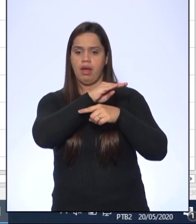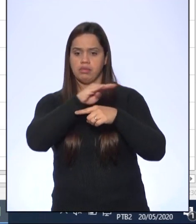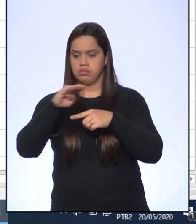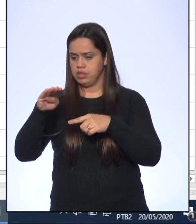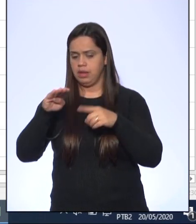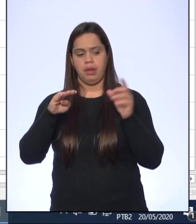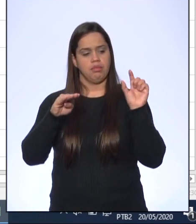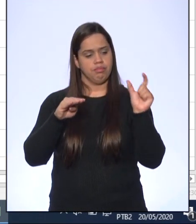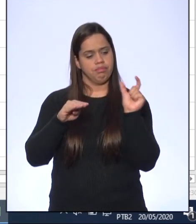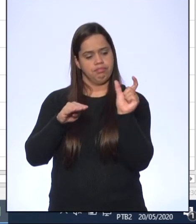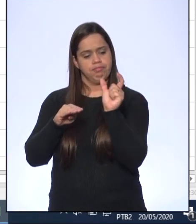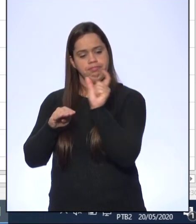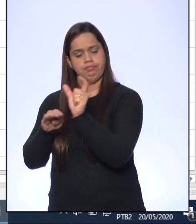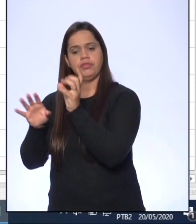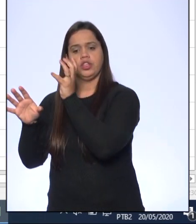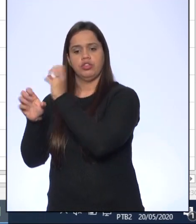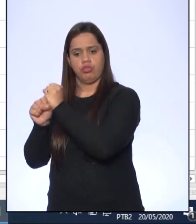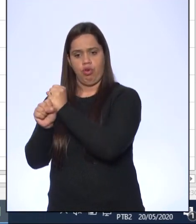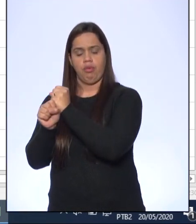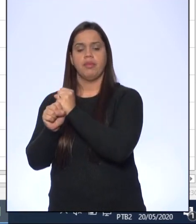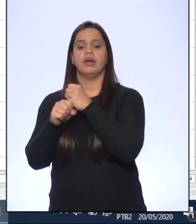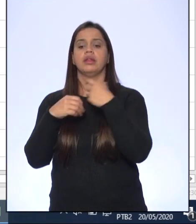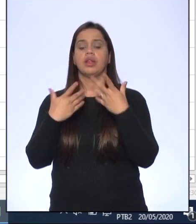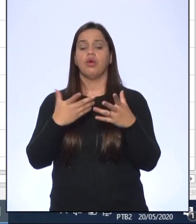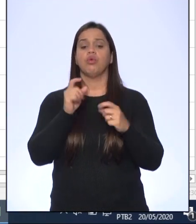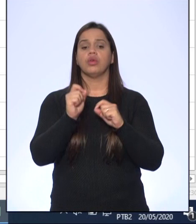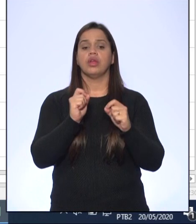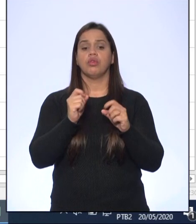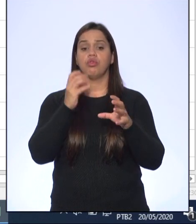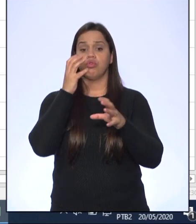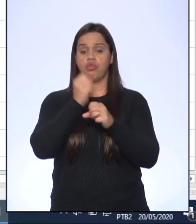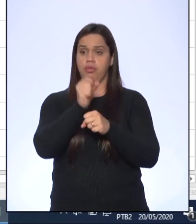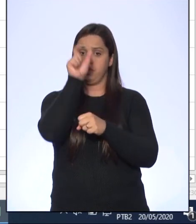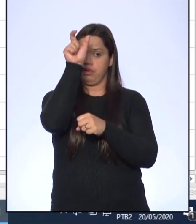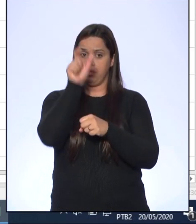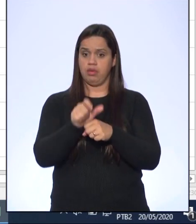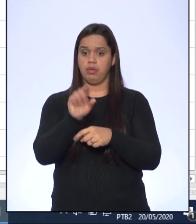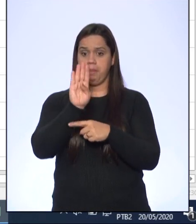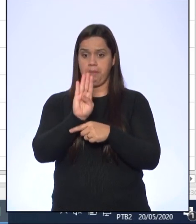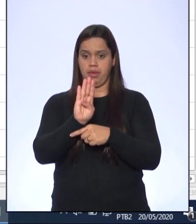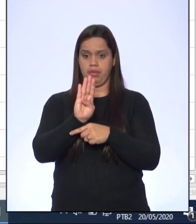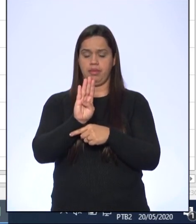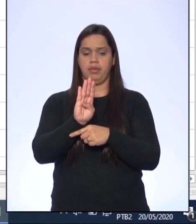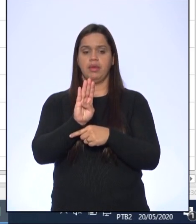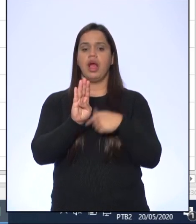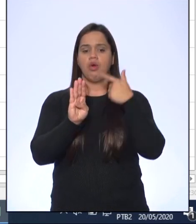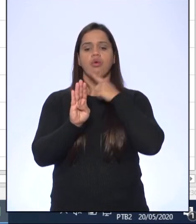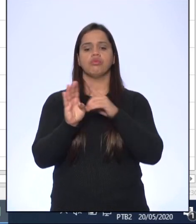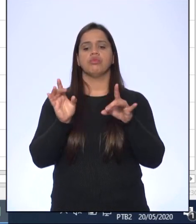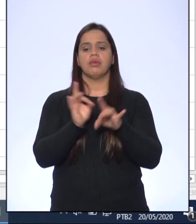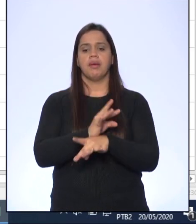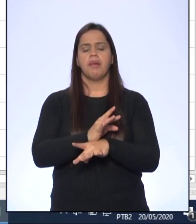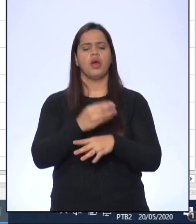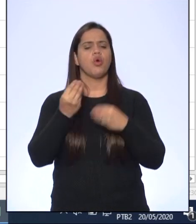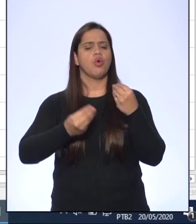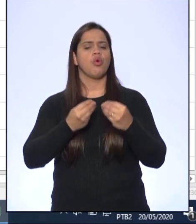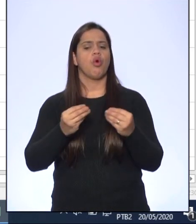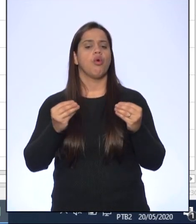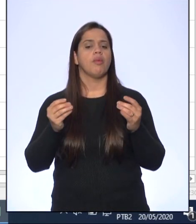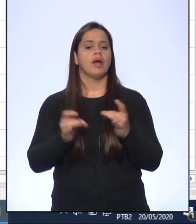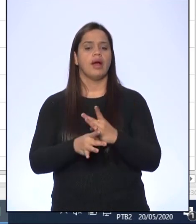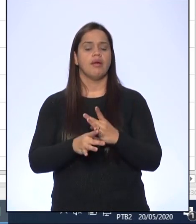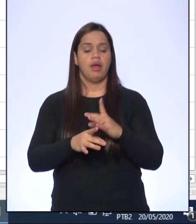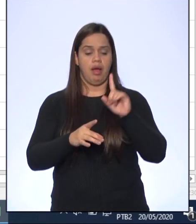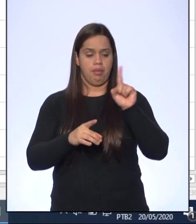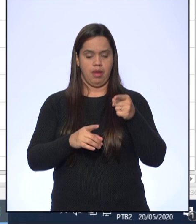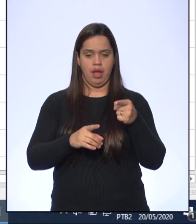vocês fazerem. Então eu estou somando da B2 aqui, ó, até a B4 e eu consigo terminar. Como que eu termino? Fecho